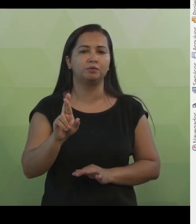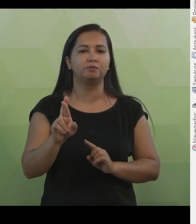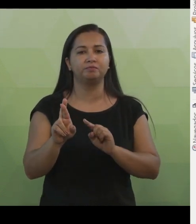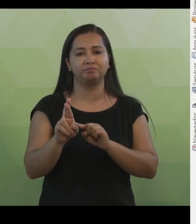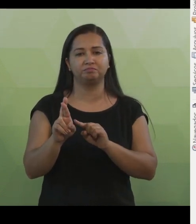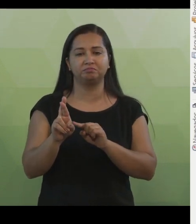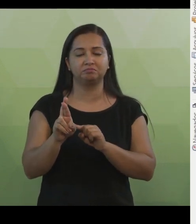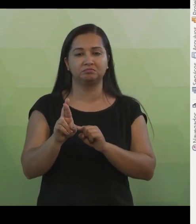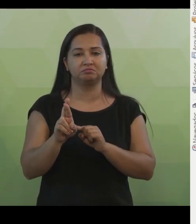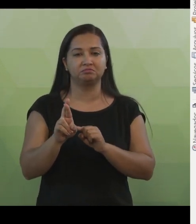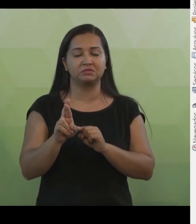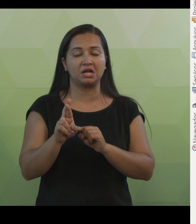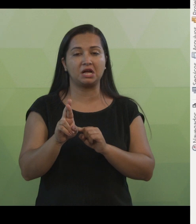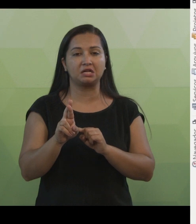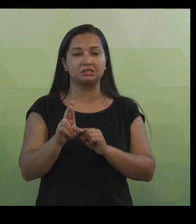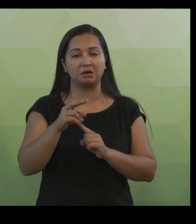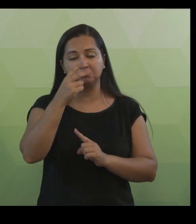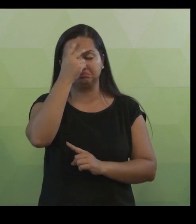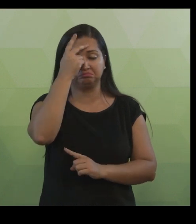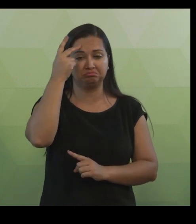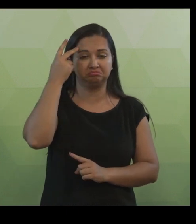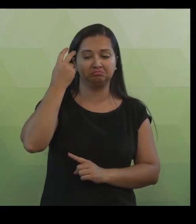o mesmo resultado.